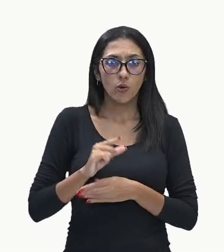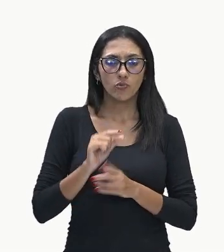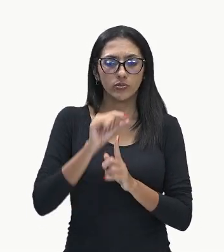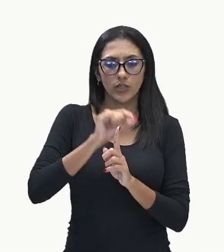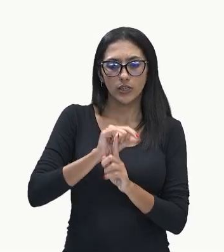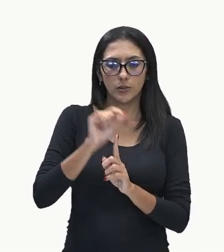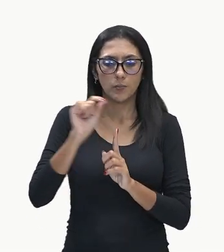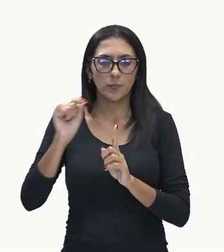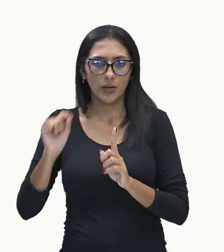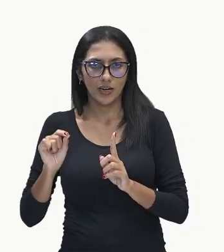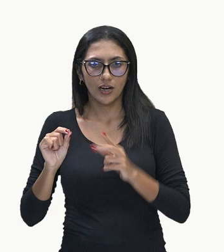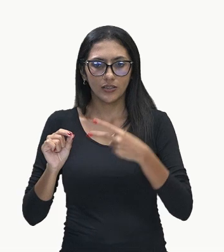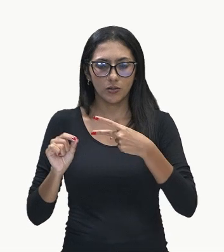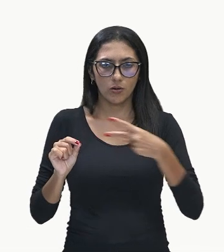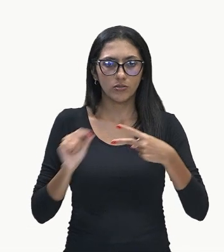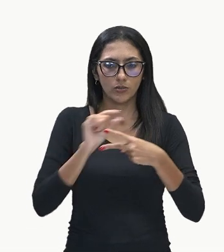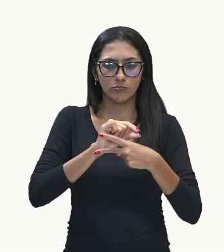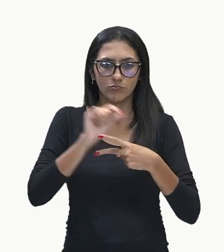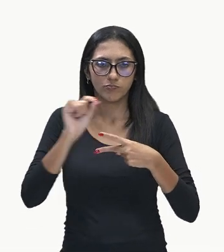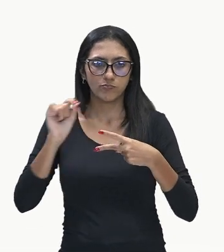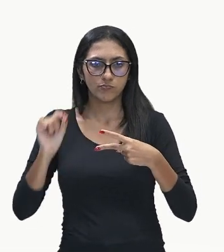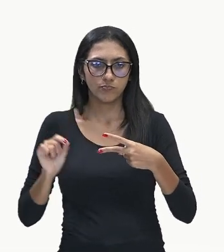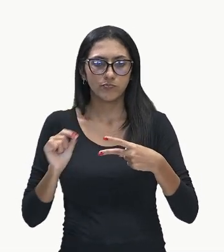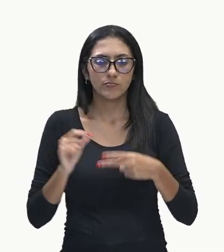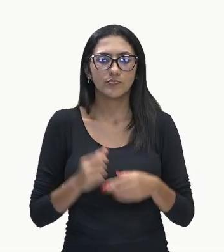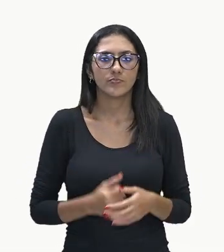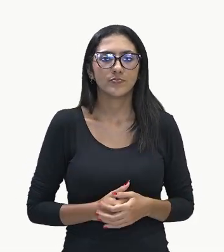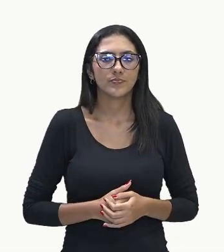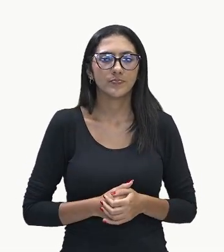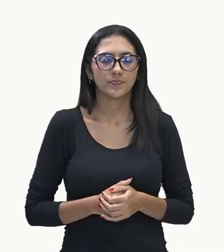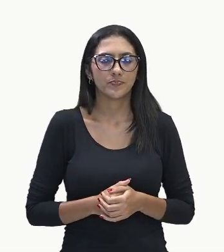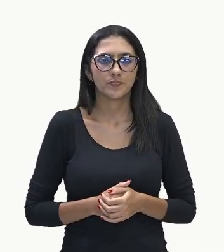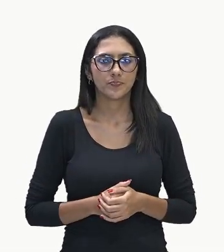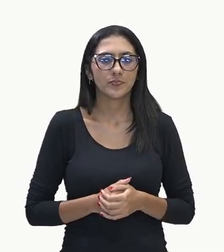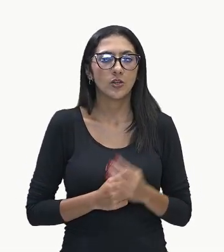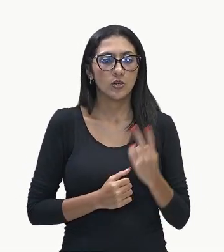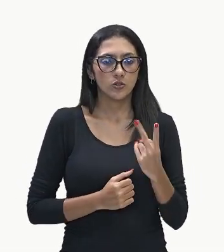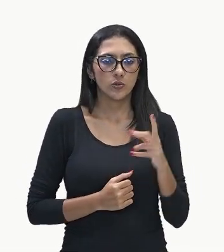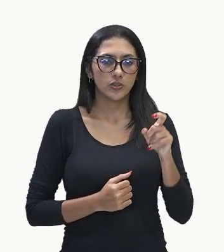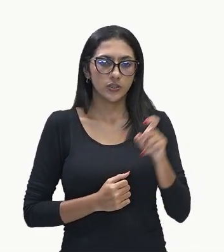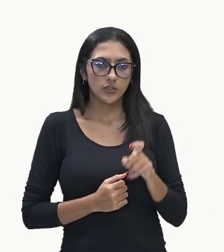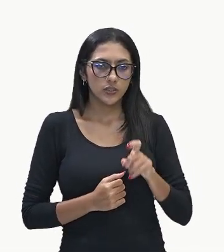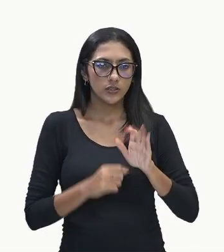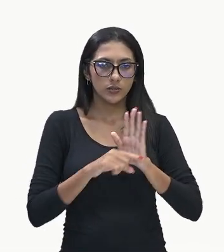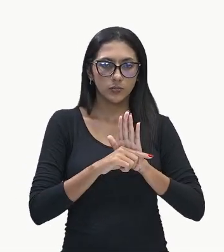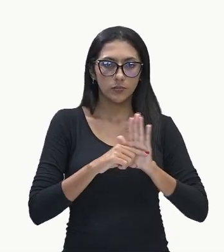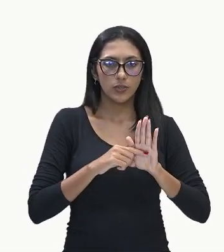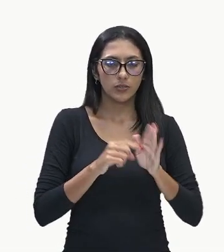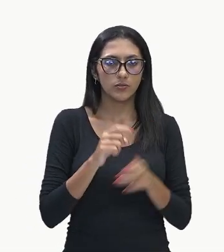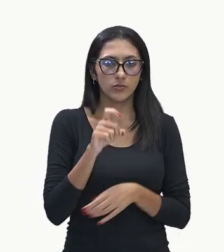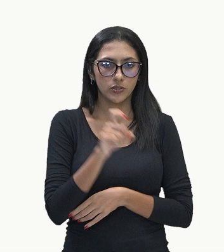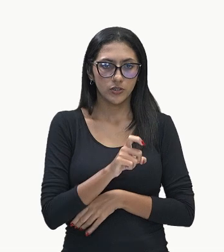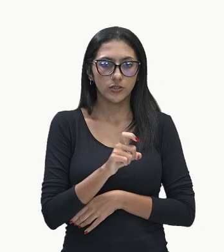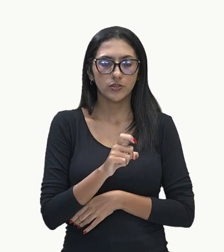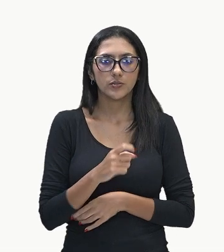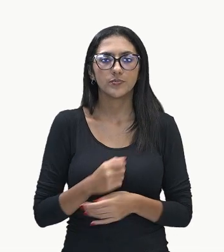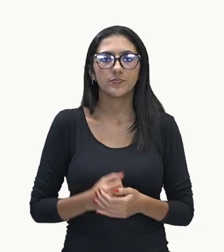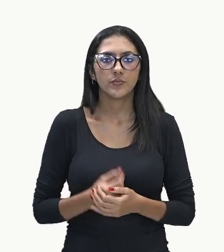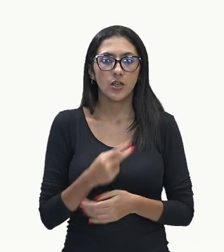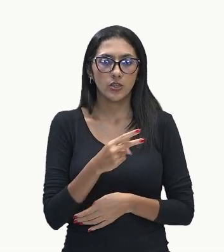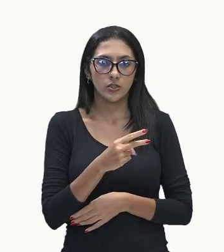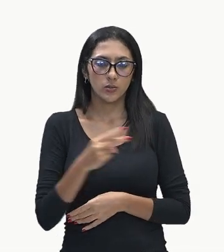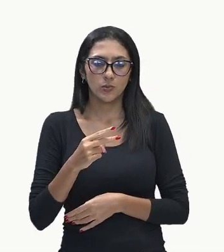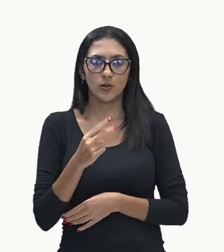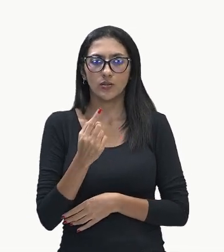sinal. Então, eu vou ficar aqui no primeiro membro, 2x menos x igual a 1. Se ele